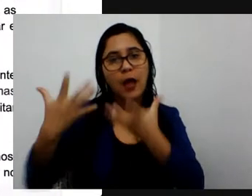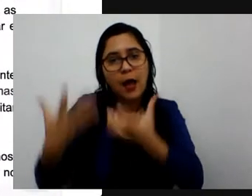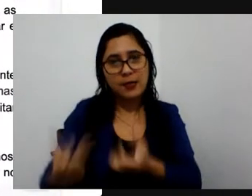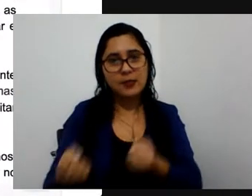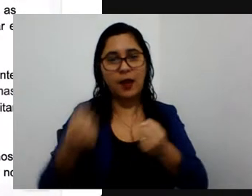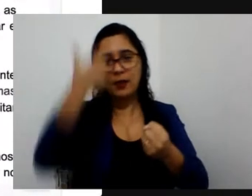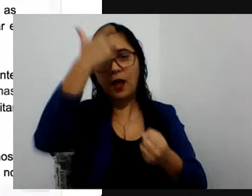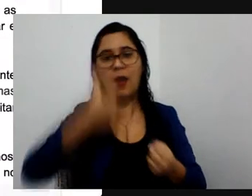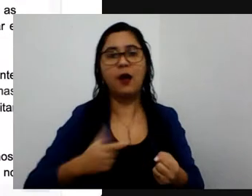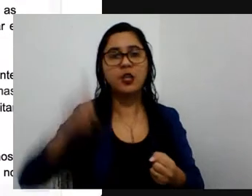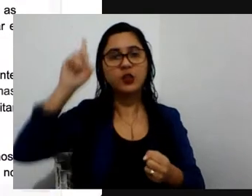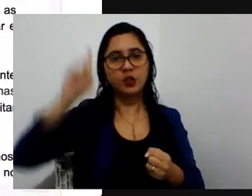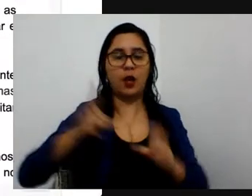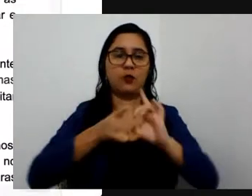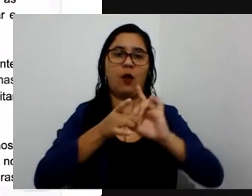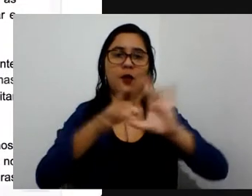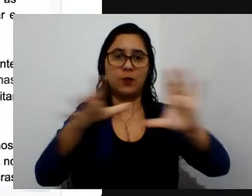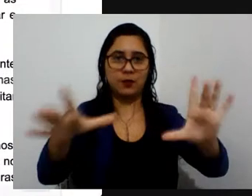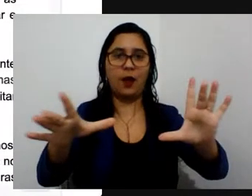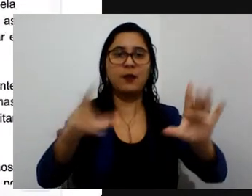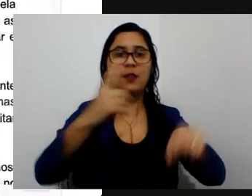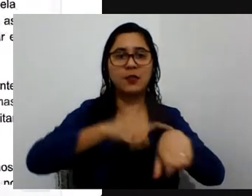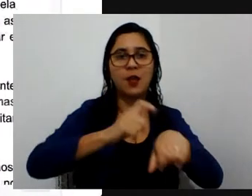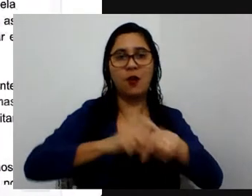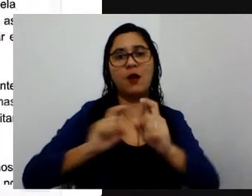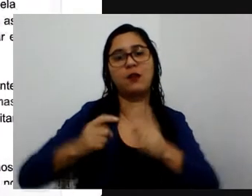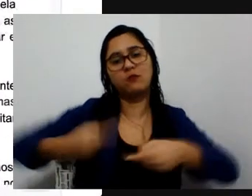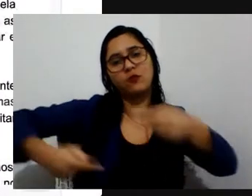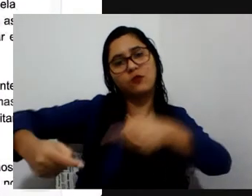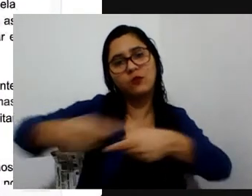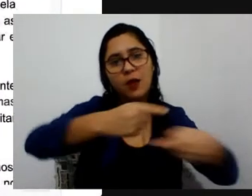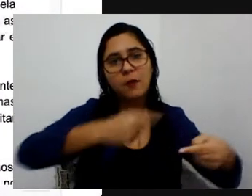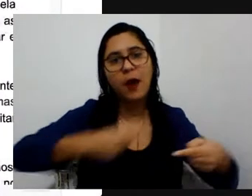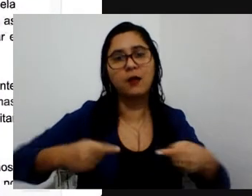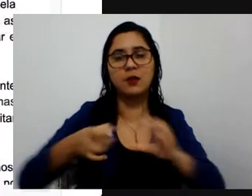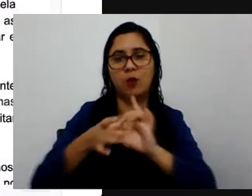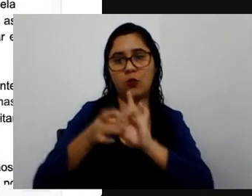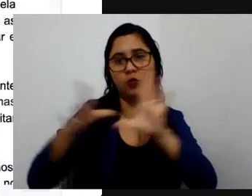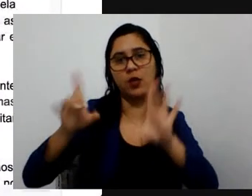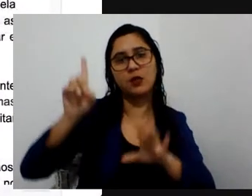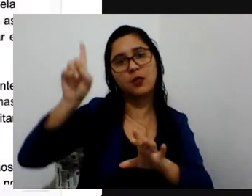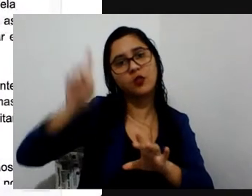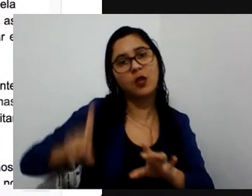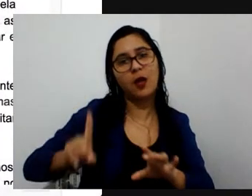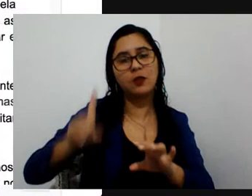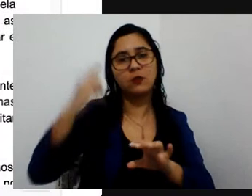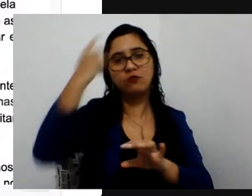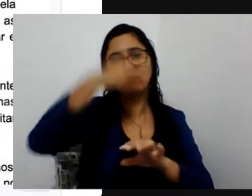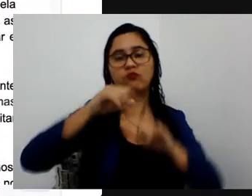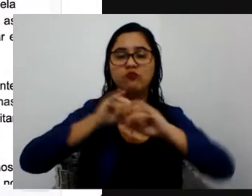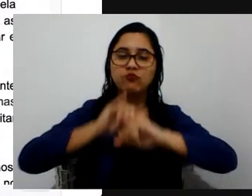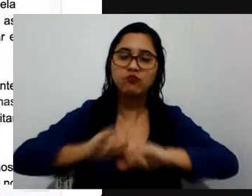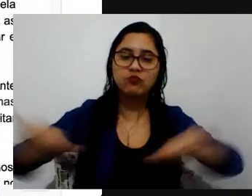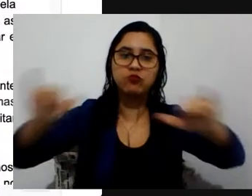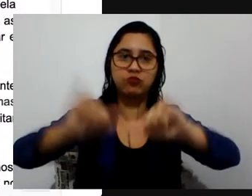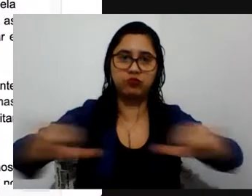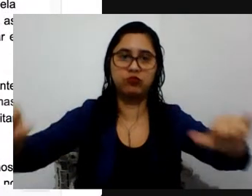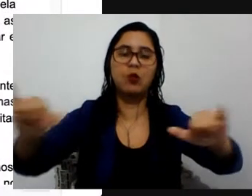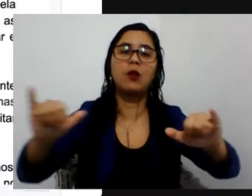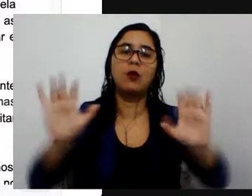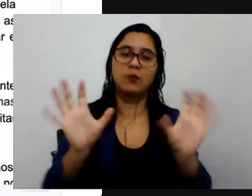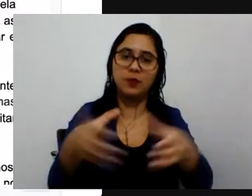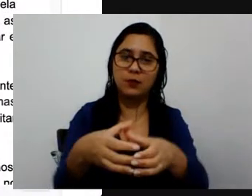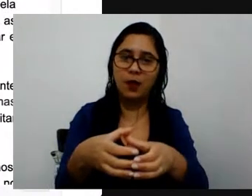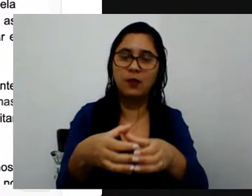do direito de imagens captadas durante a realização dos debates para fins de divulgação à comunidade, não cabendo